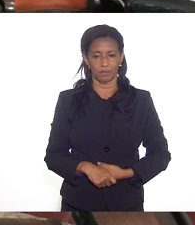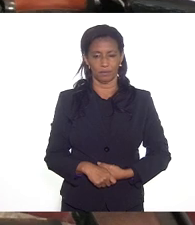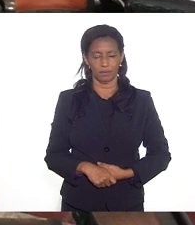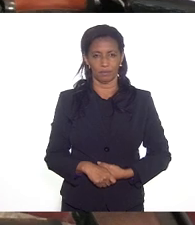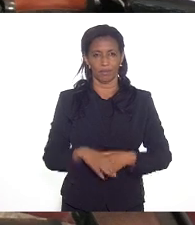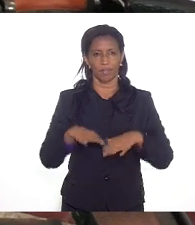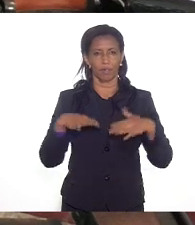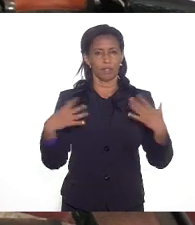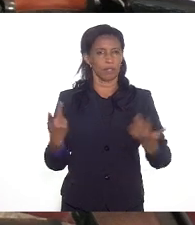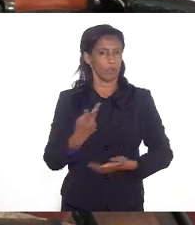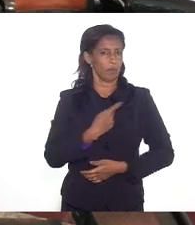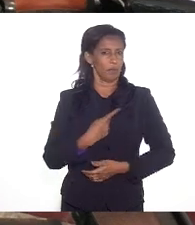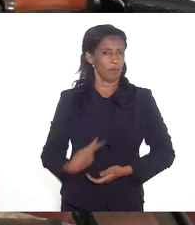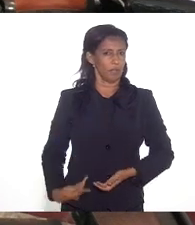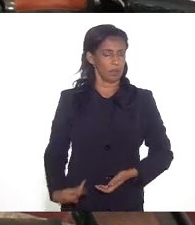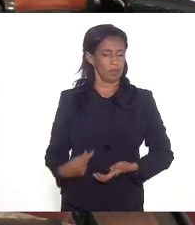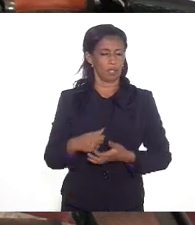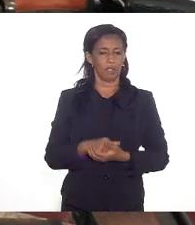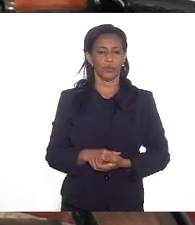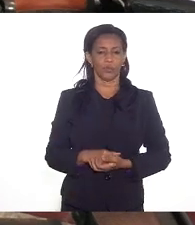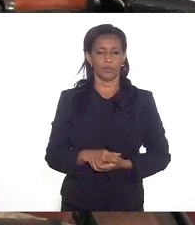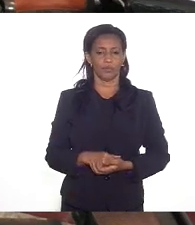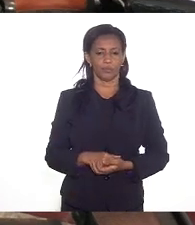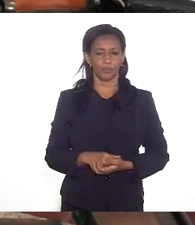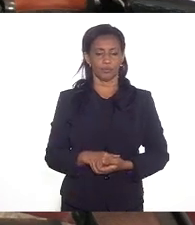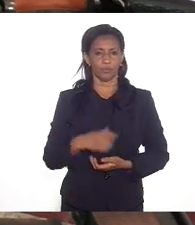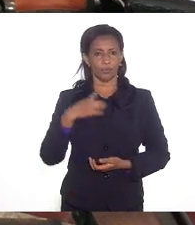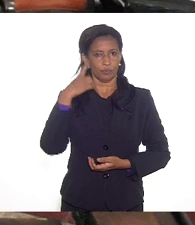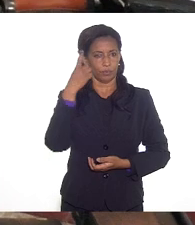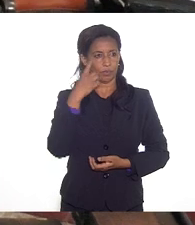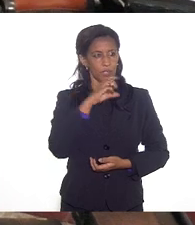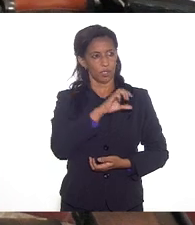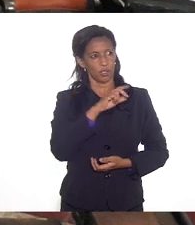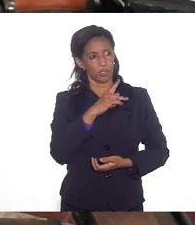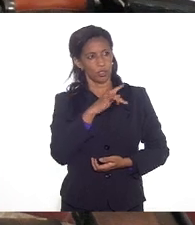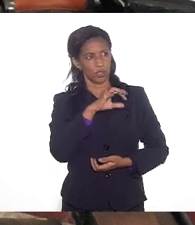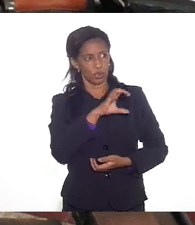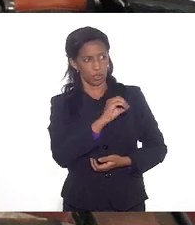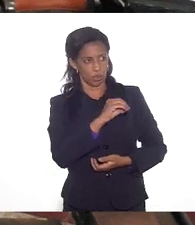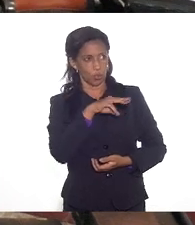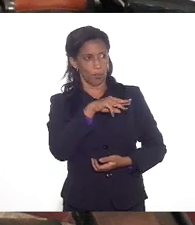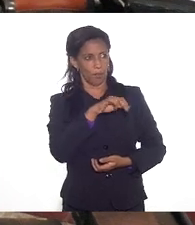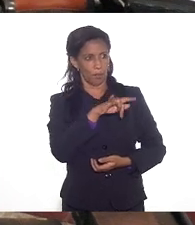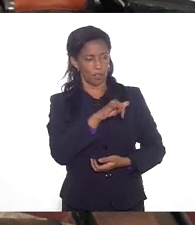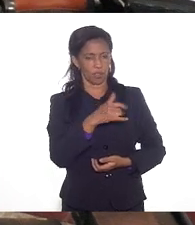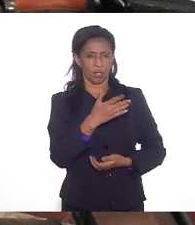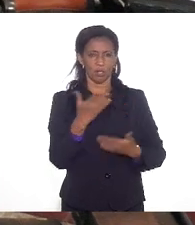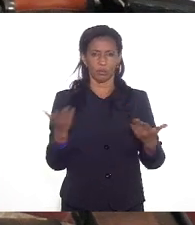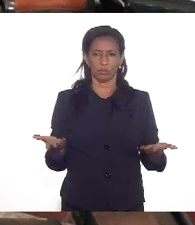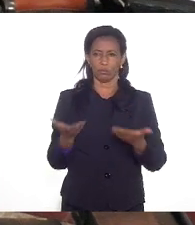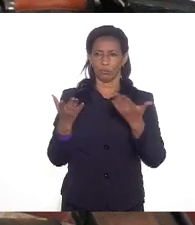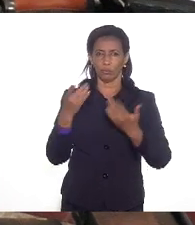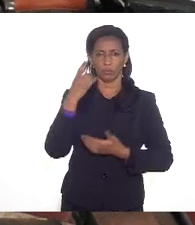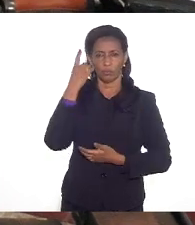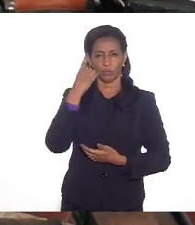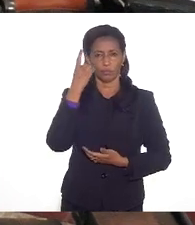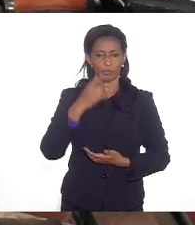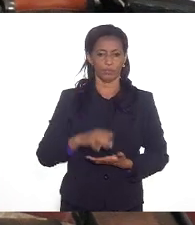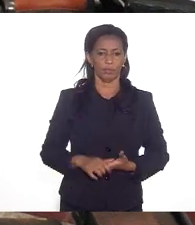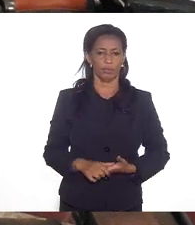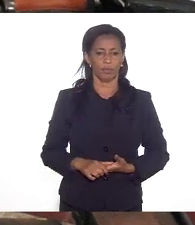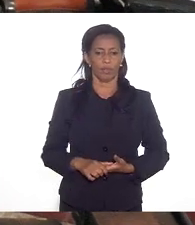seu presidente o deputado Chico Machado senhoras deputadas